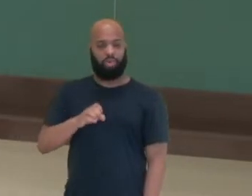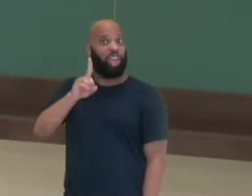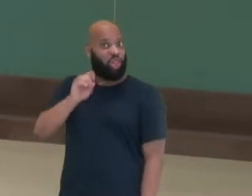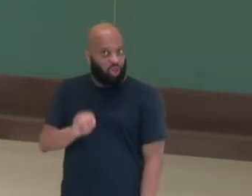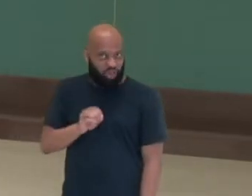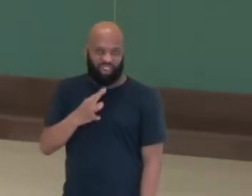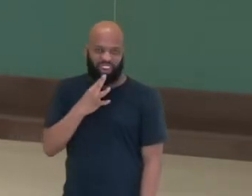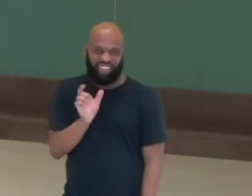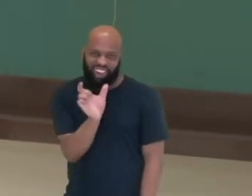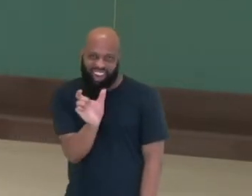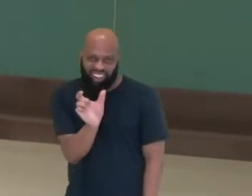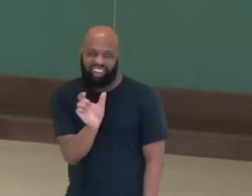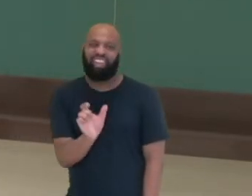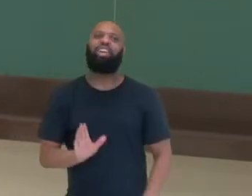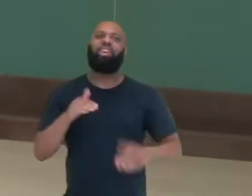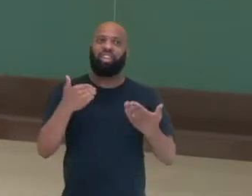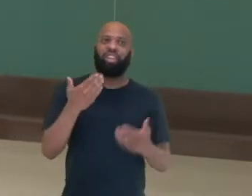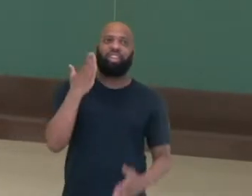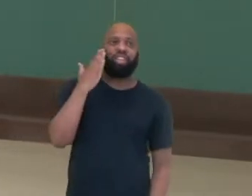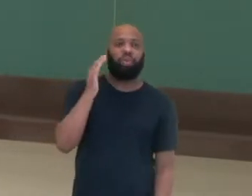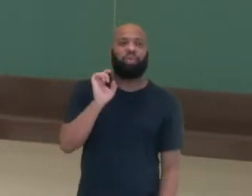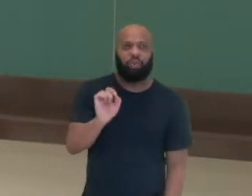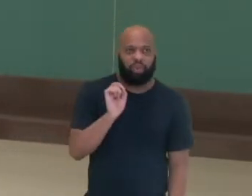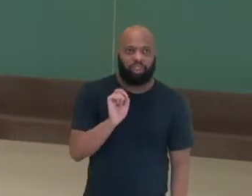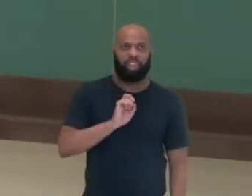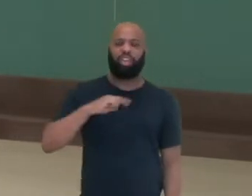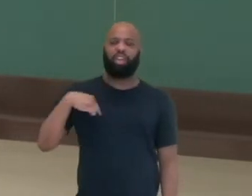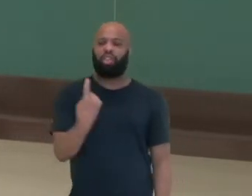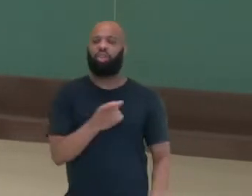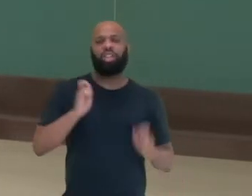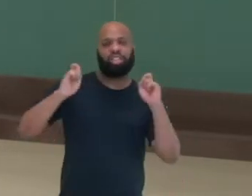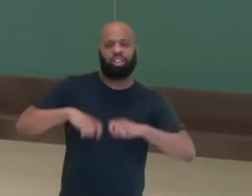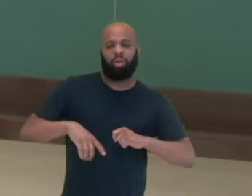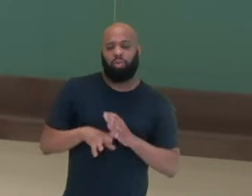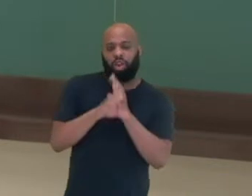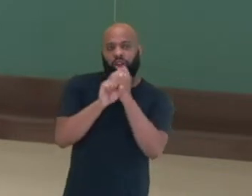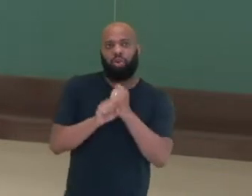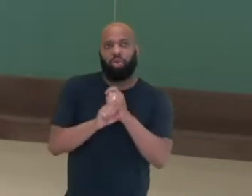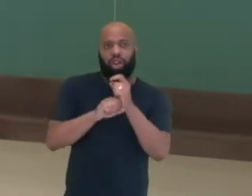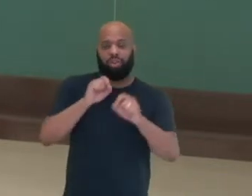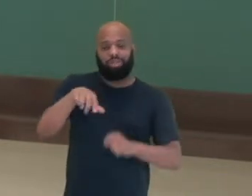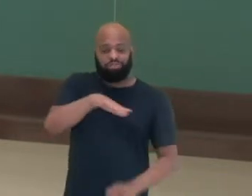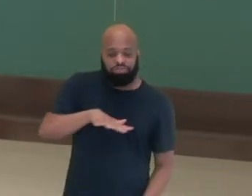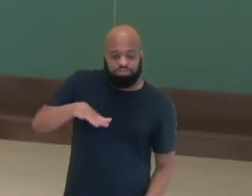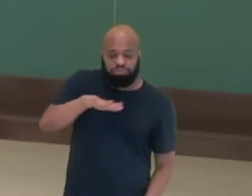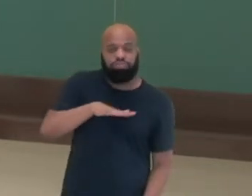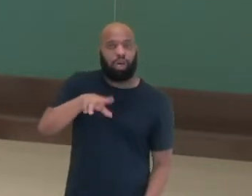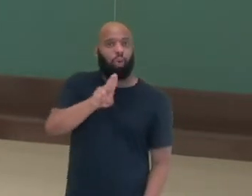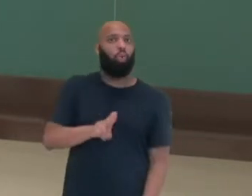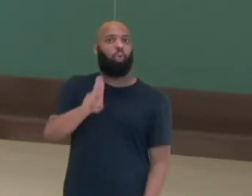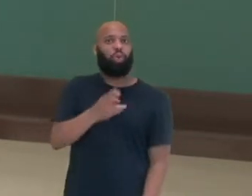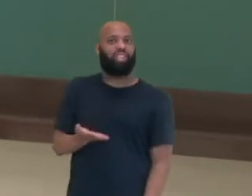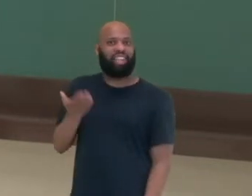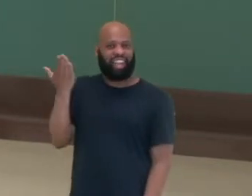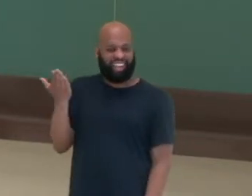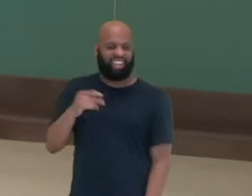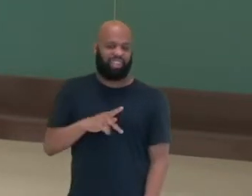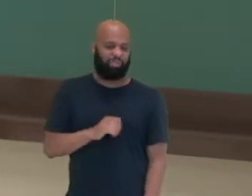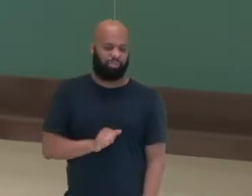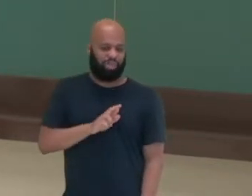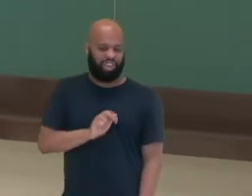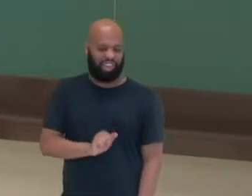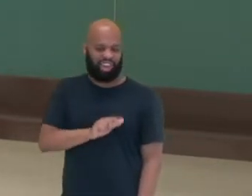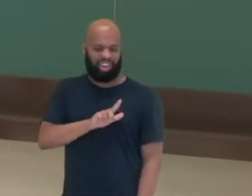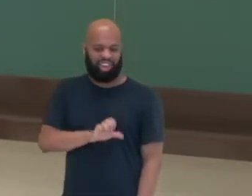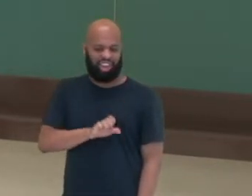Então, sabia o que, né? Sabe que nós podemos calcular o espaço ocupado por esse empilhamento. Isso